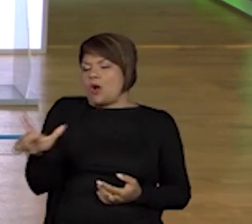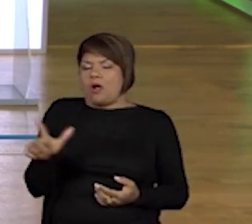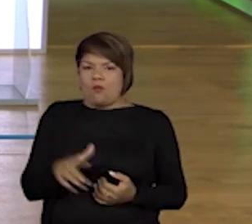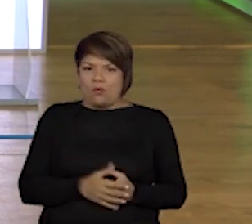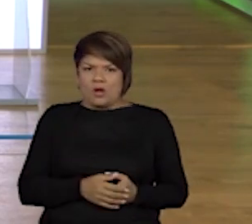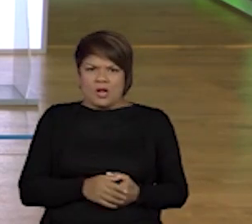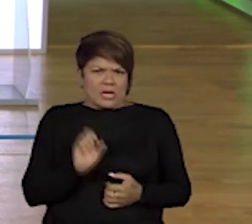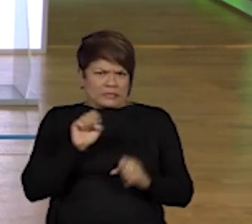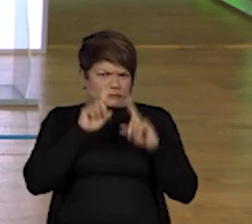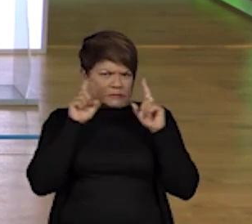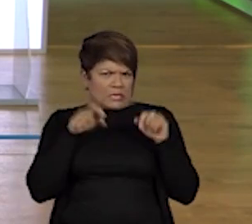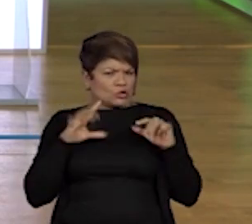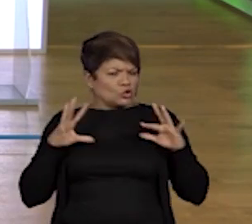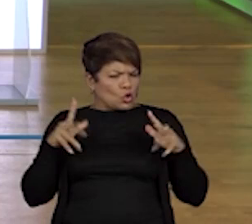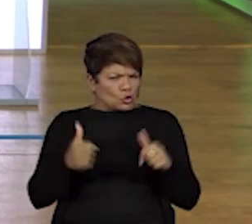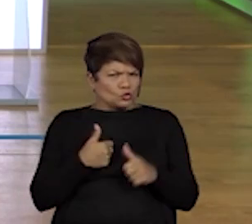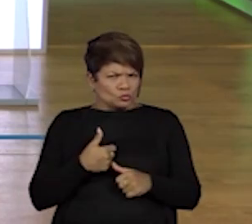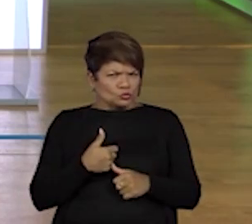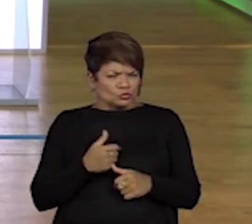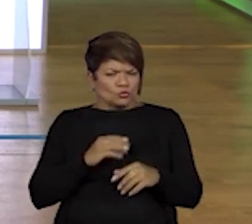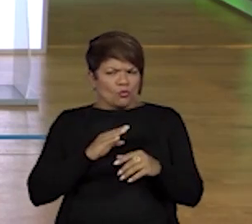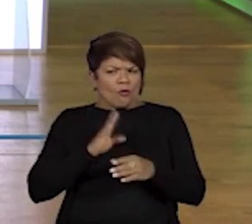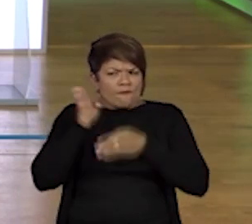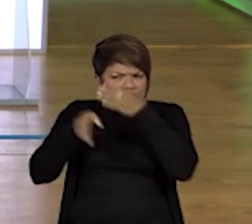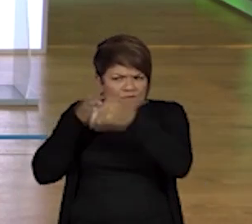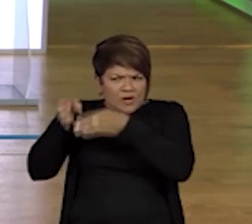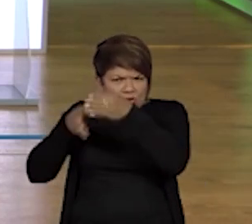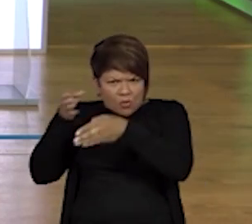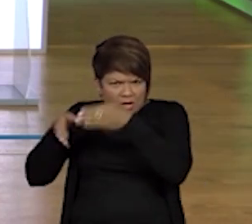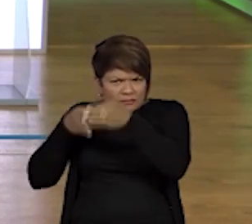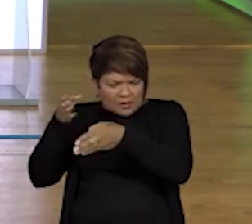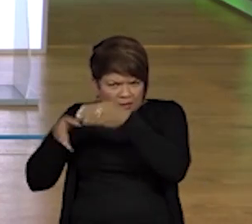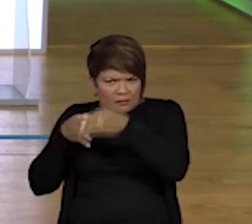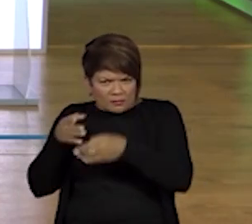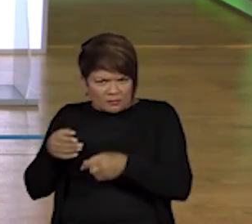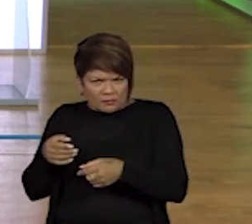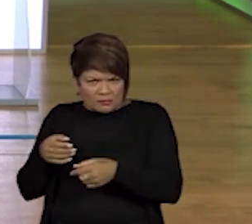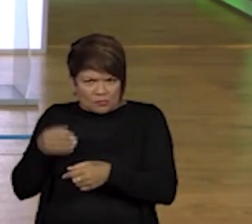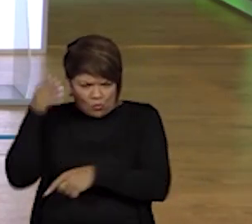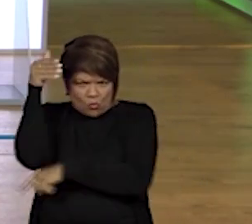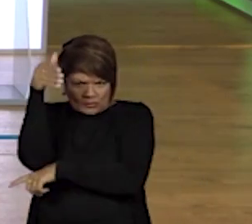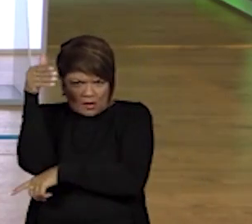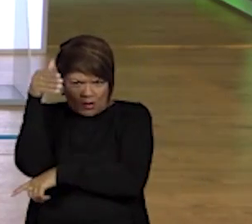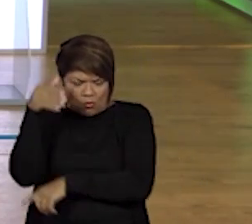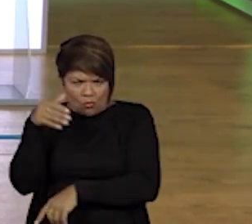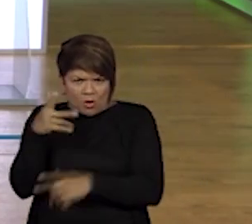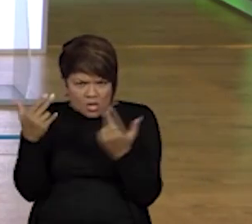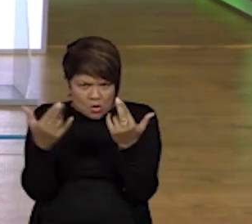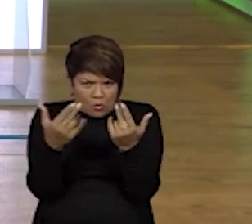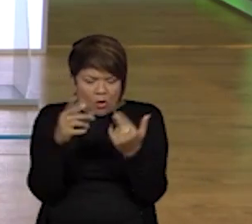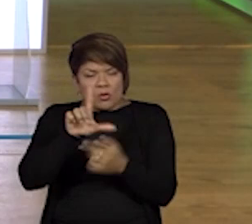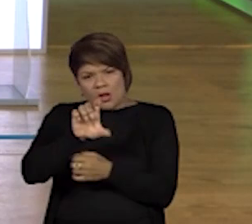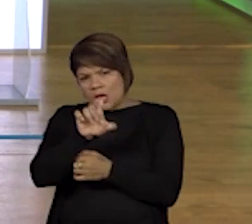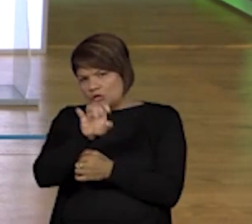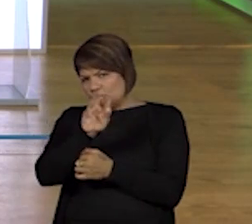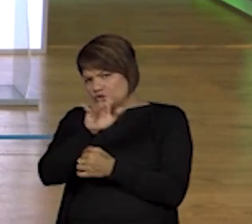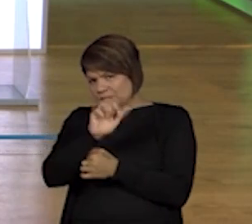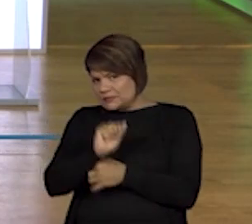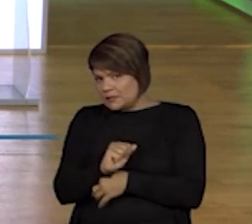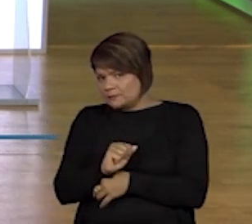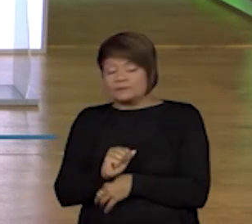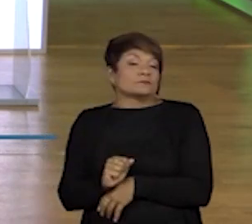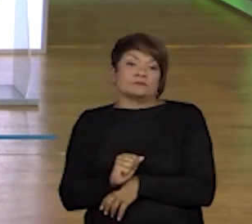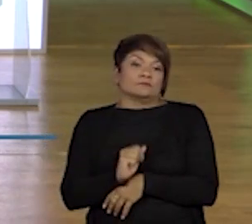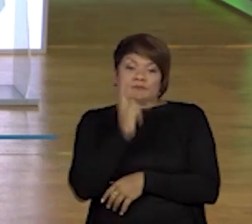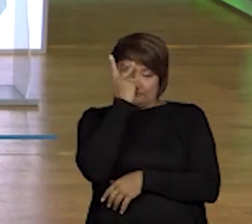que frequenta este hotel tem a mesma sensação, vive as mesmas experiências que a Letícia vivenciou? Então, mas se é